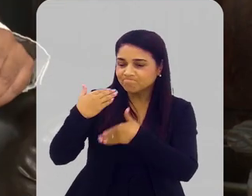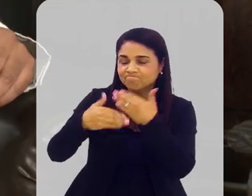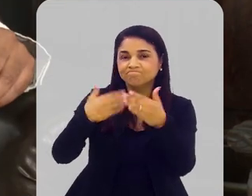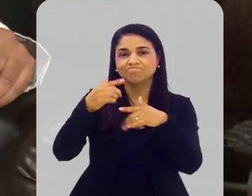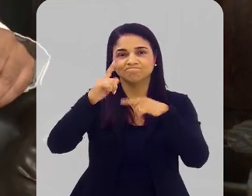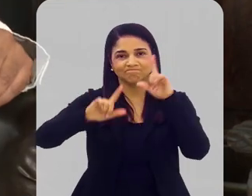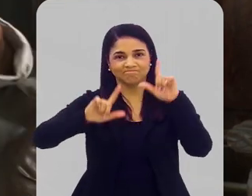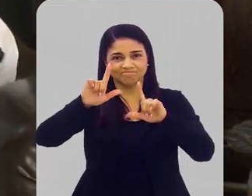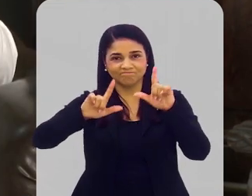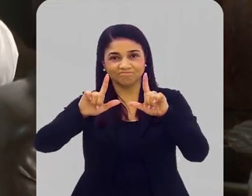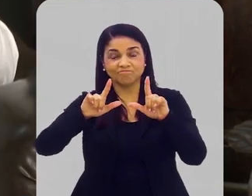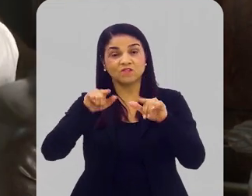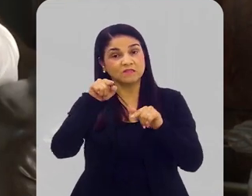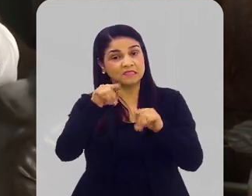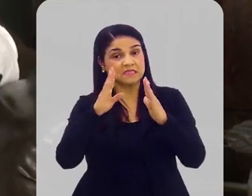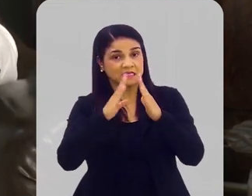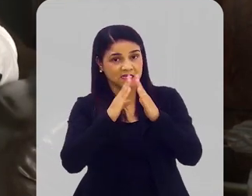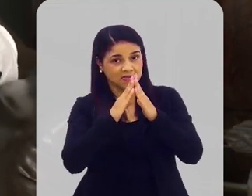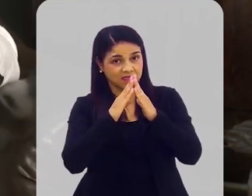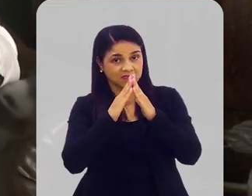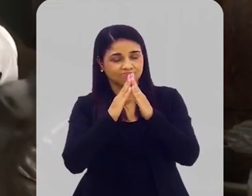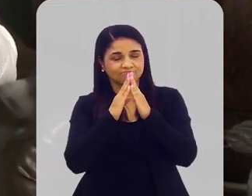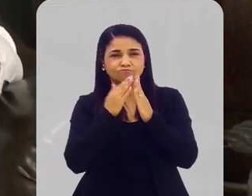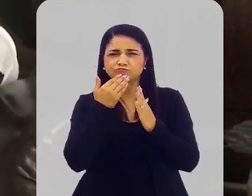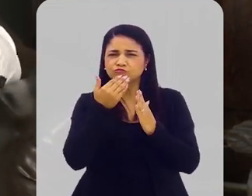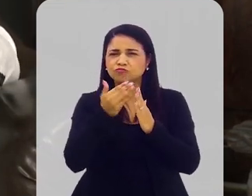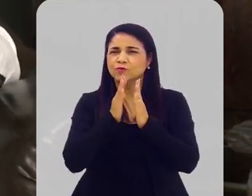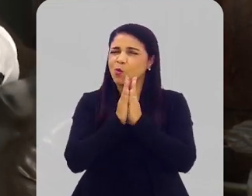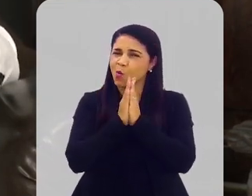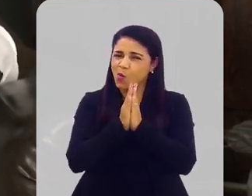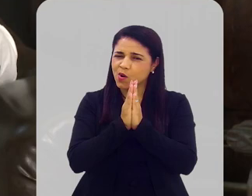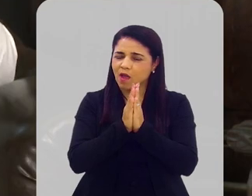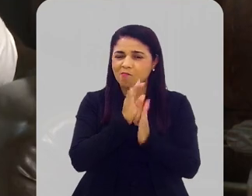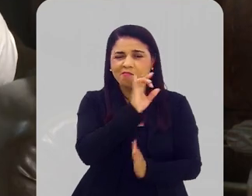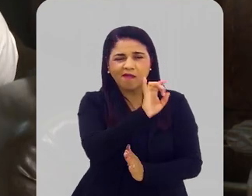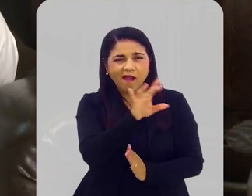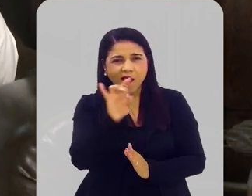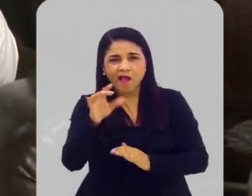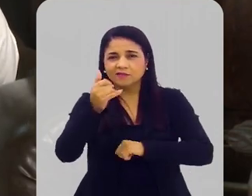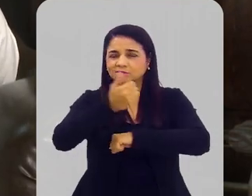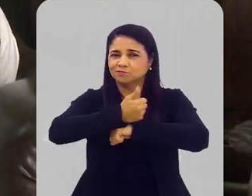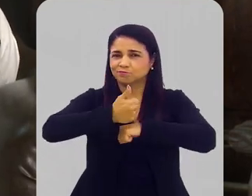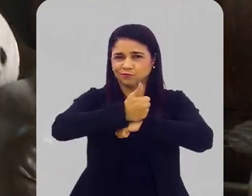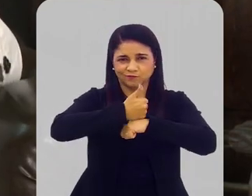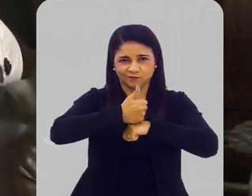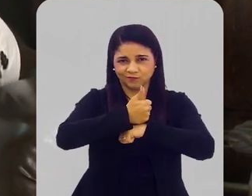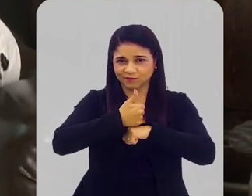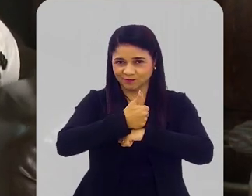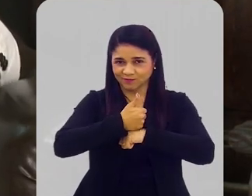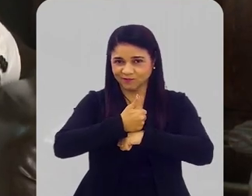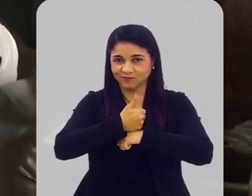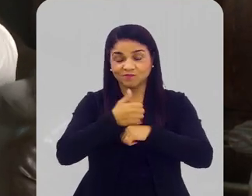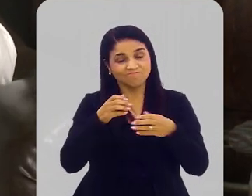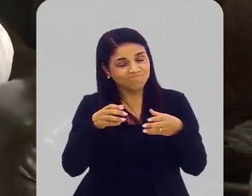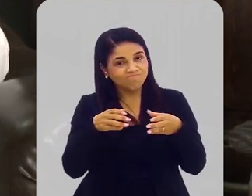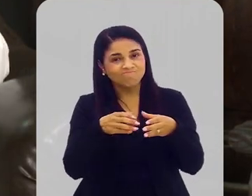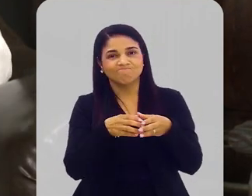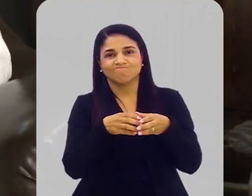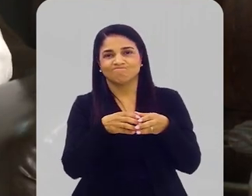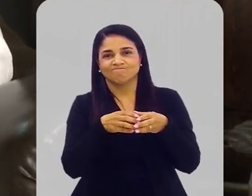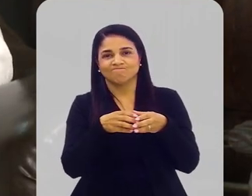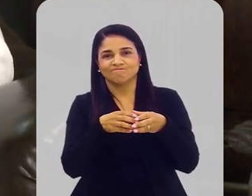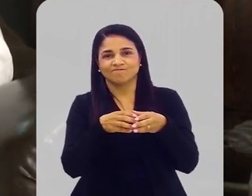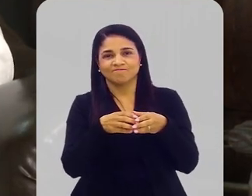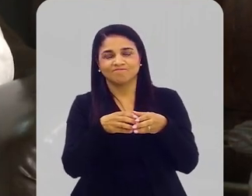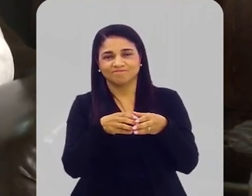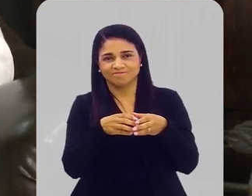programa. E eu quero que você em casa ore por todos eles. Ore por cada um deles, porque aqui a equipe